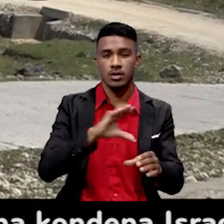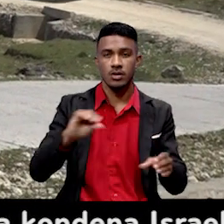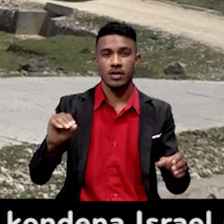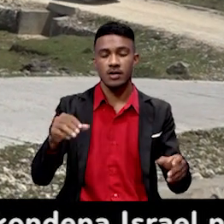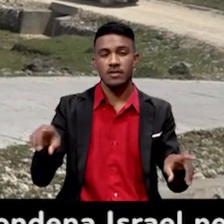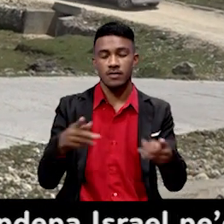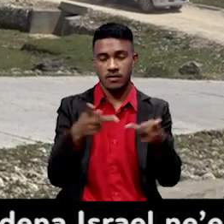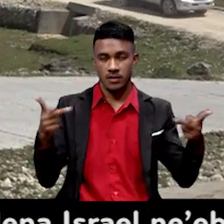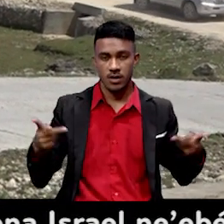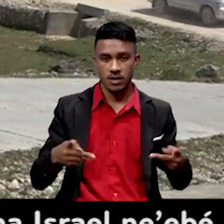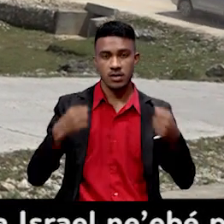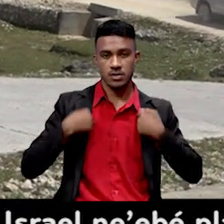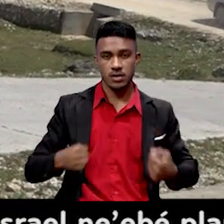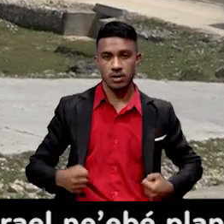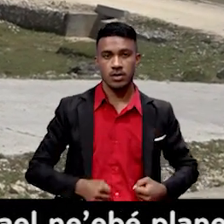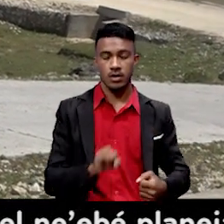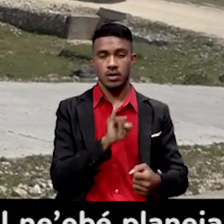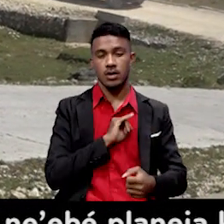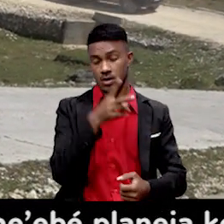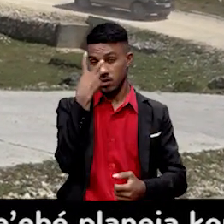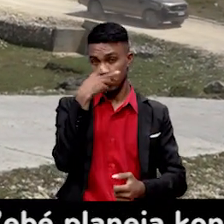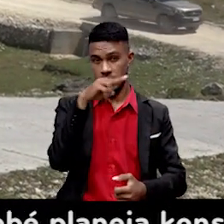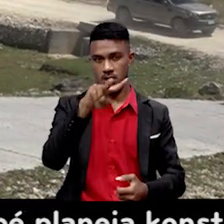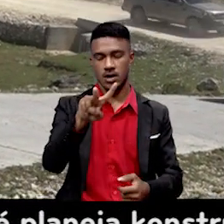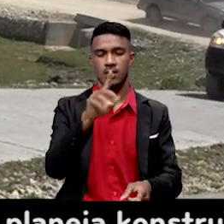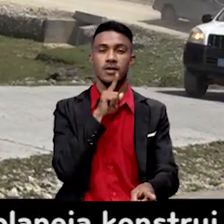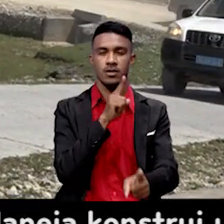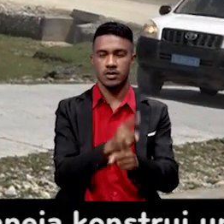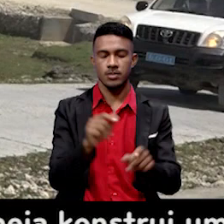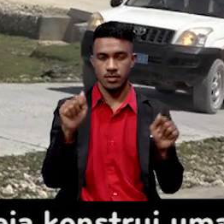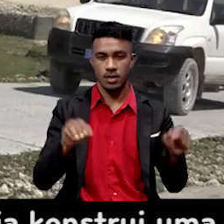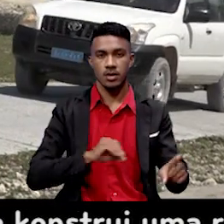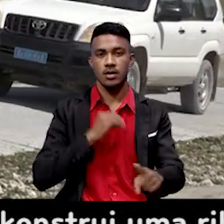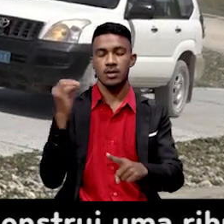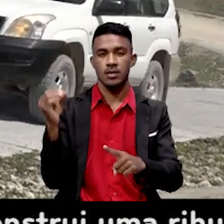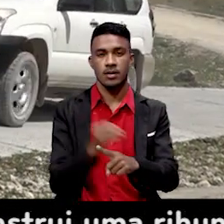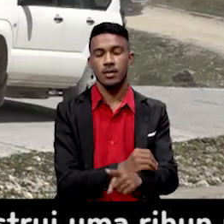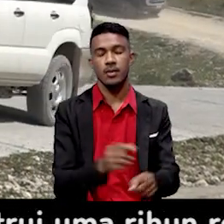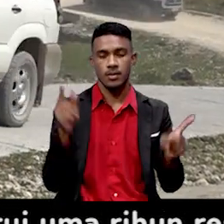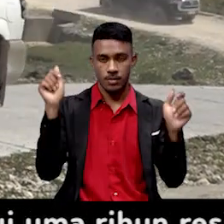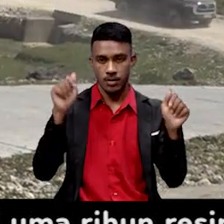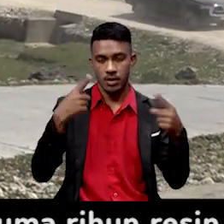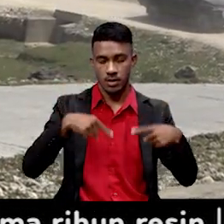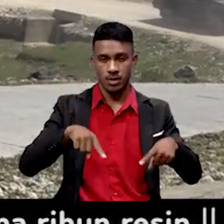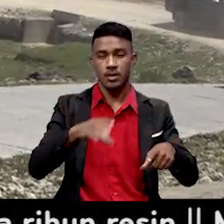saúde. Hau harre katak iha opportunidade ba